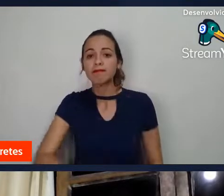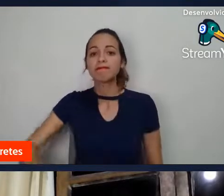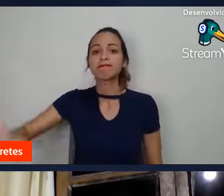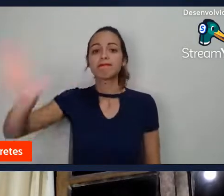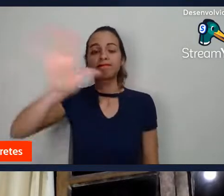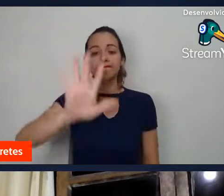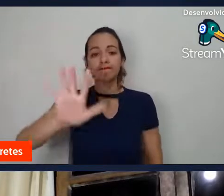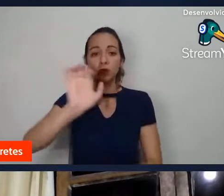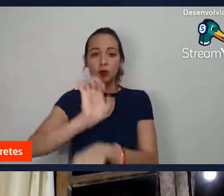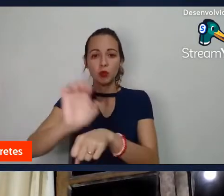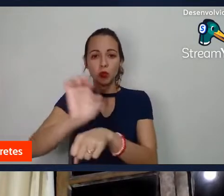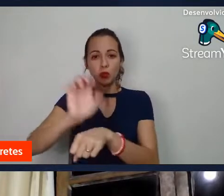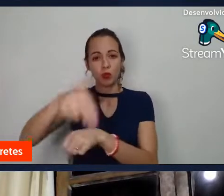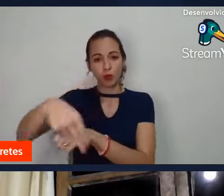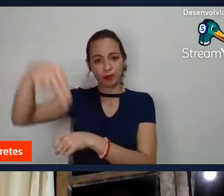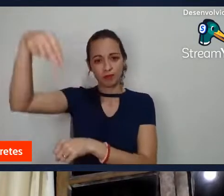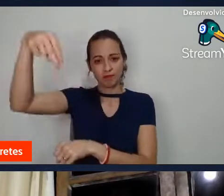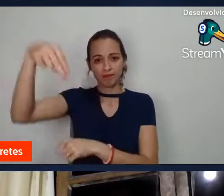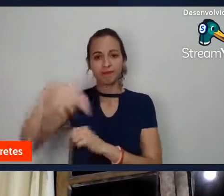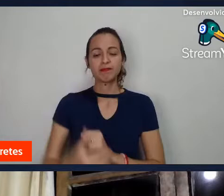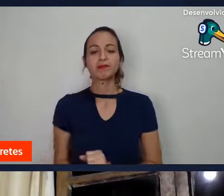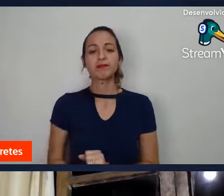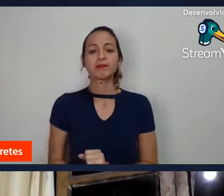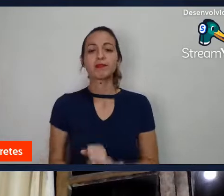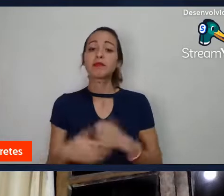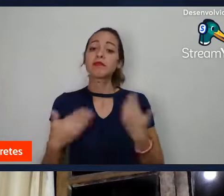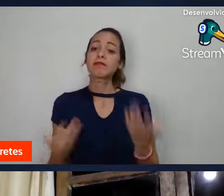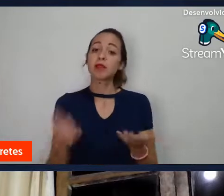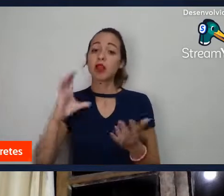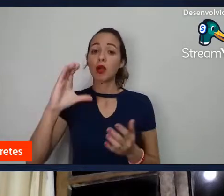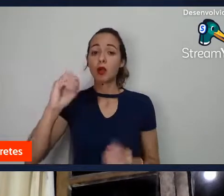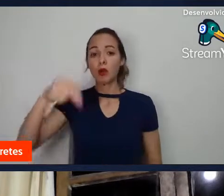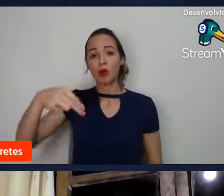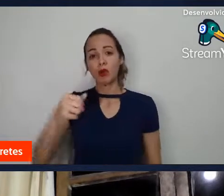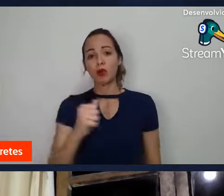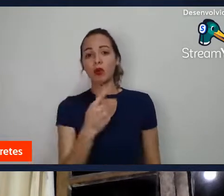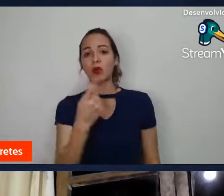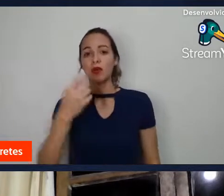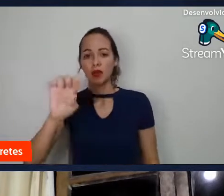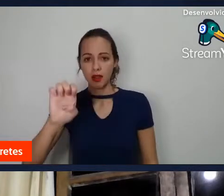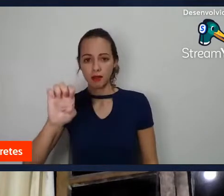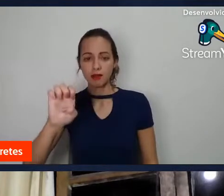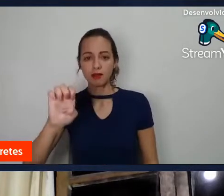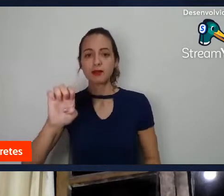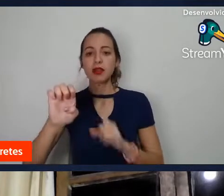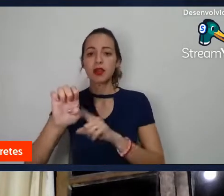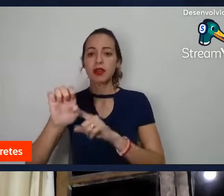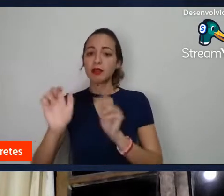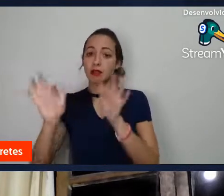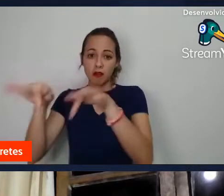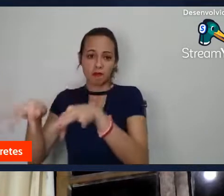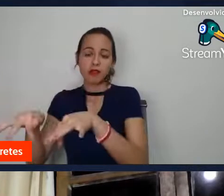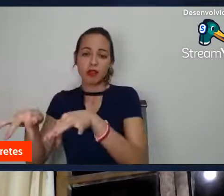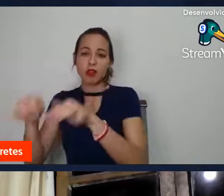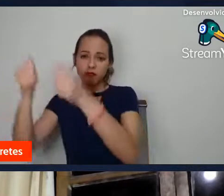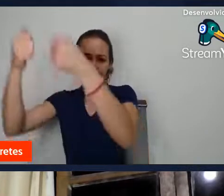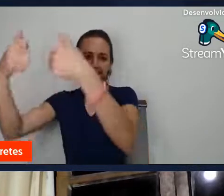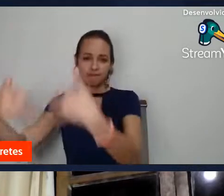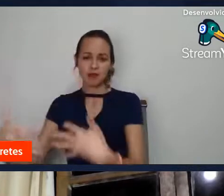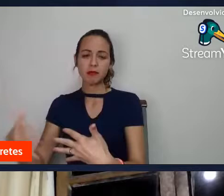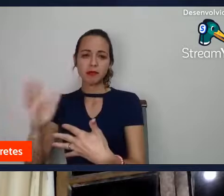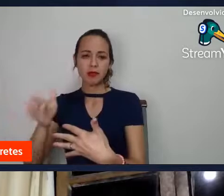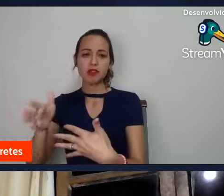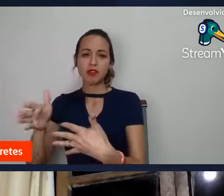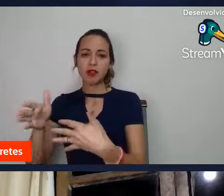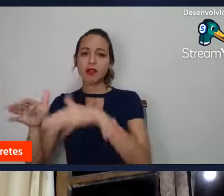Grande do Norte. A CONAP, e aí eu encerro a minha primeira parte, passando para a Marluce e depois a Andréia